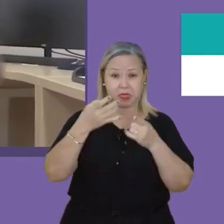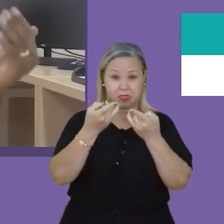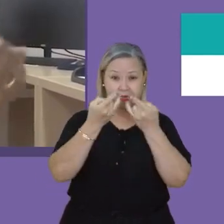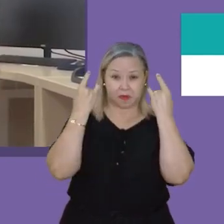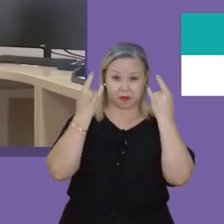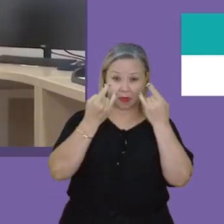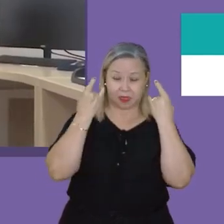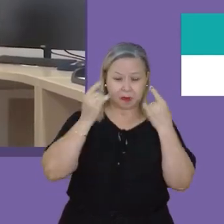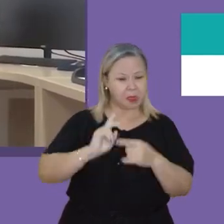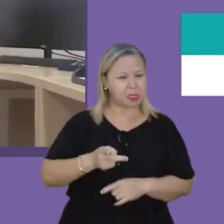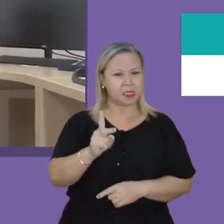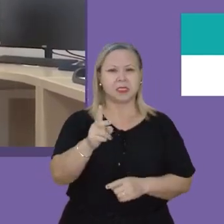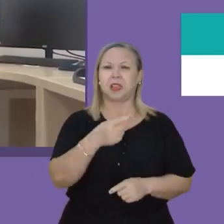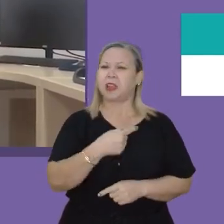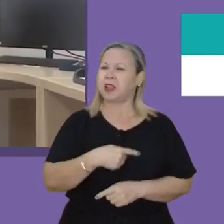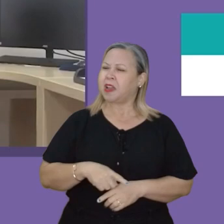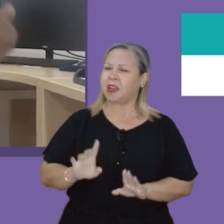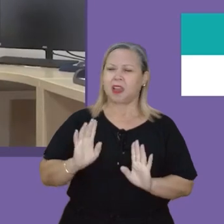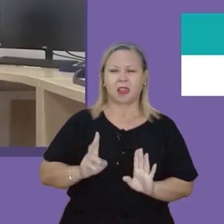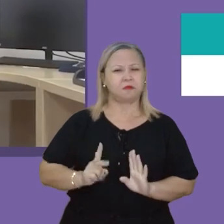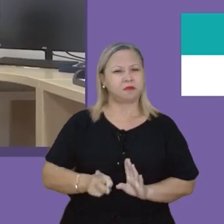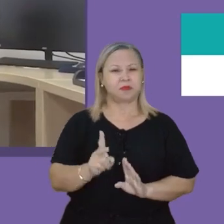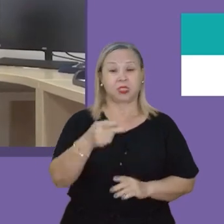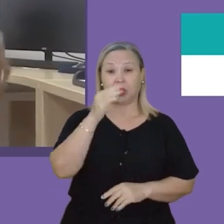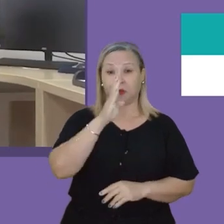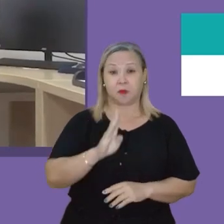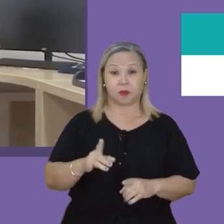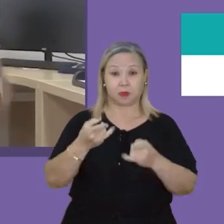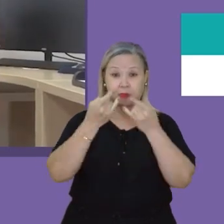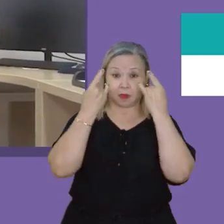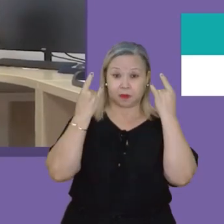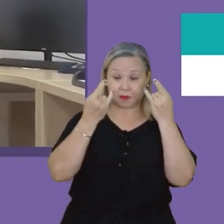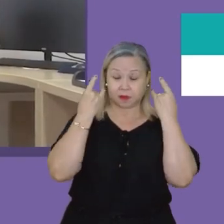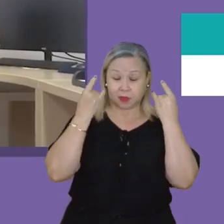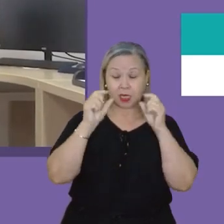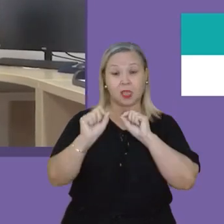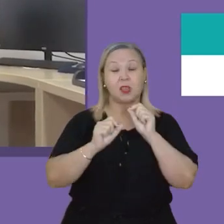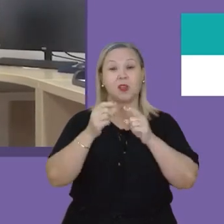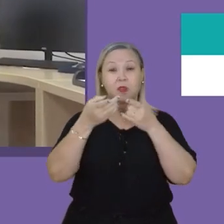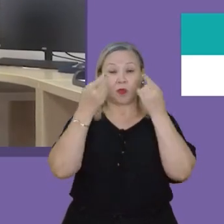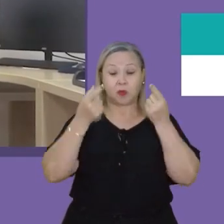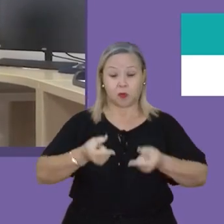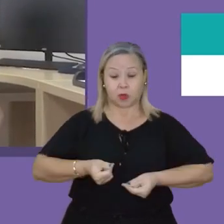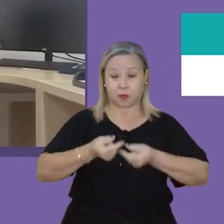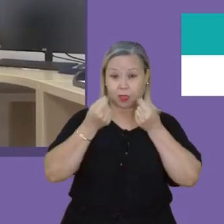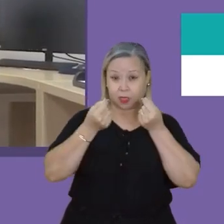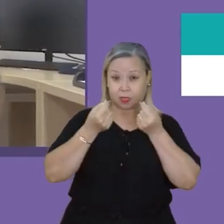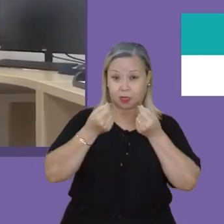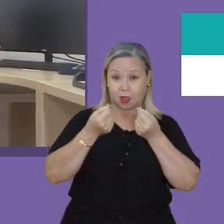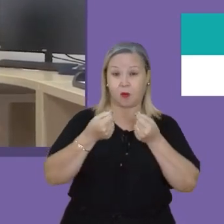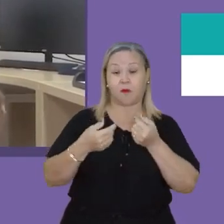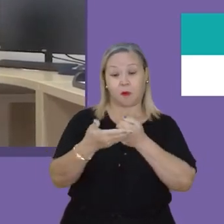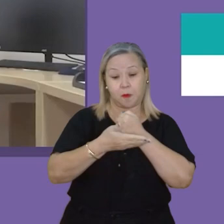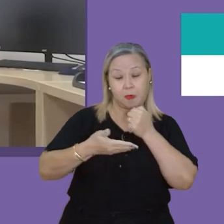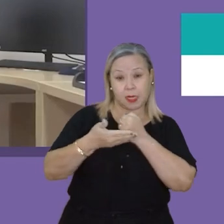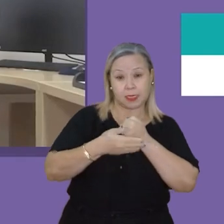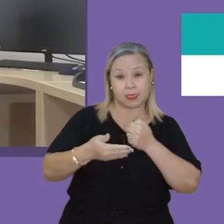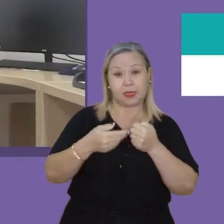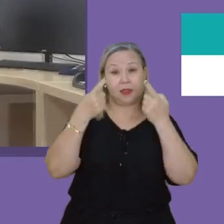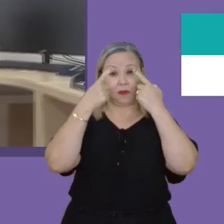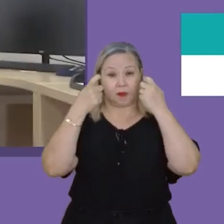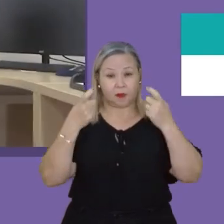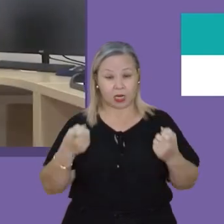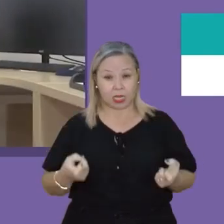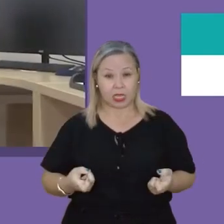ela sempre foi capitalista e o capital dela foi em cima da violência, da escravidão, da